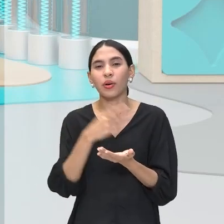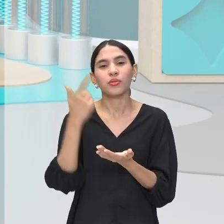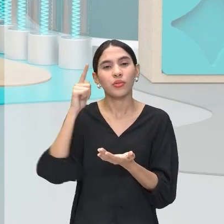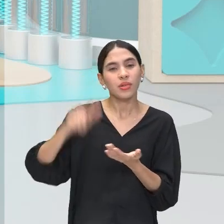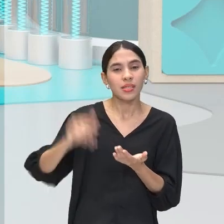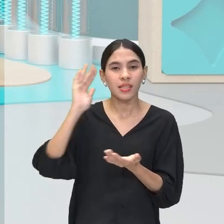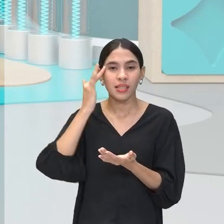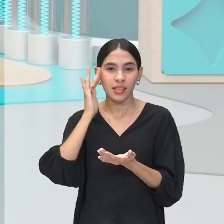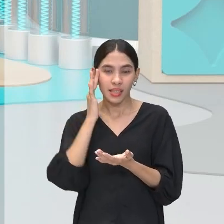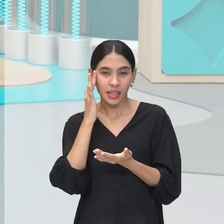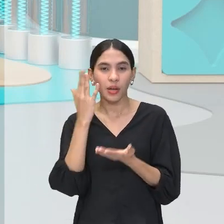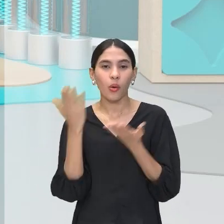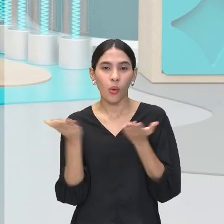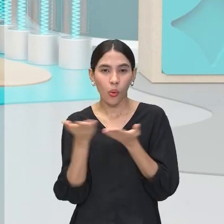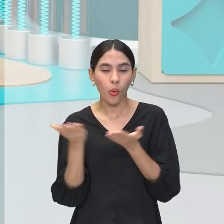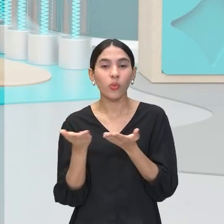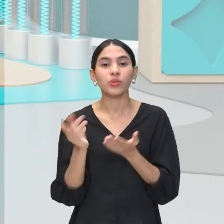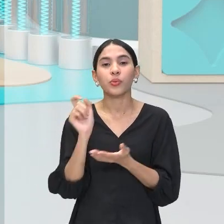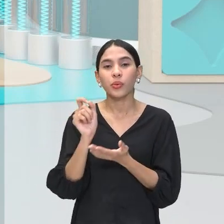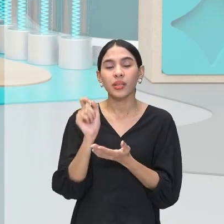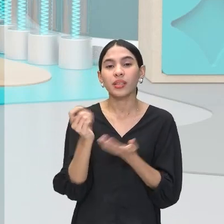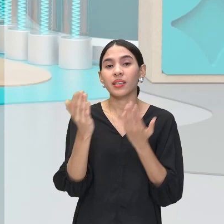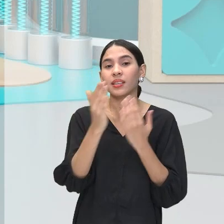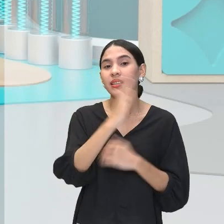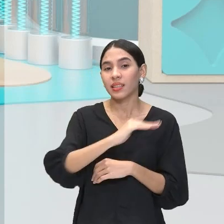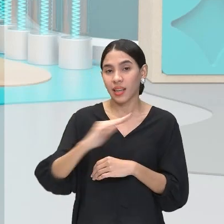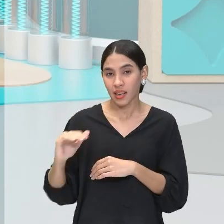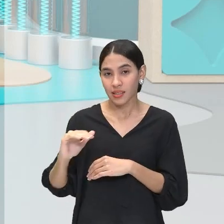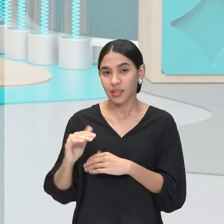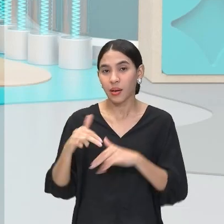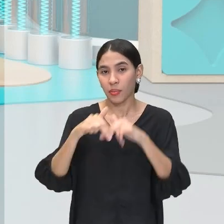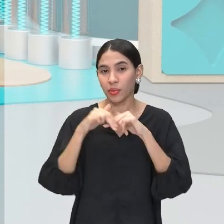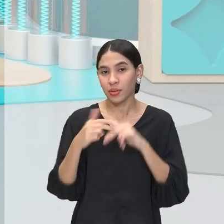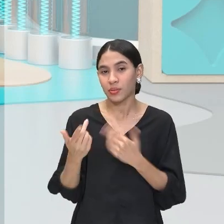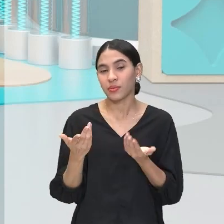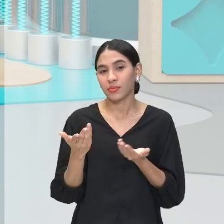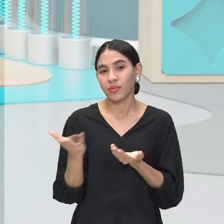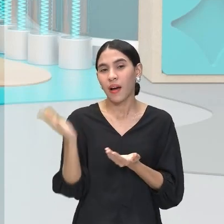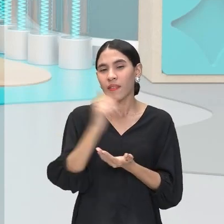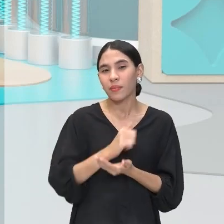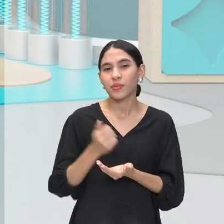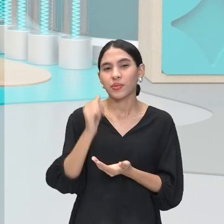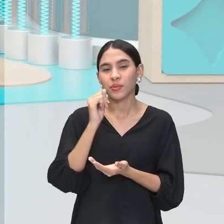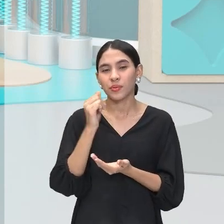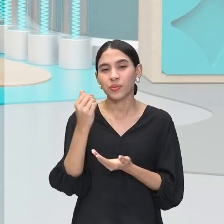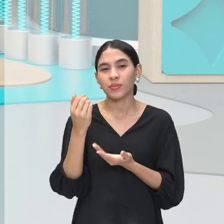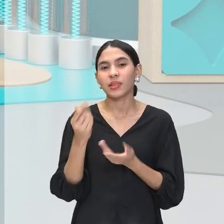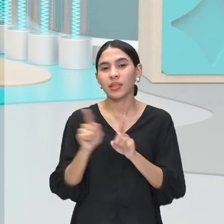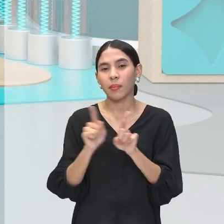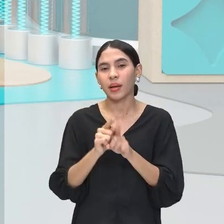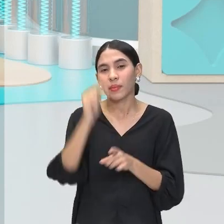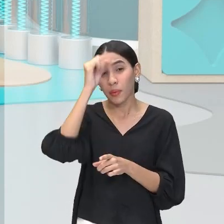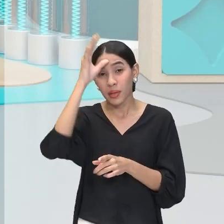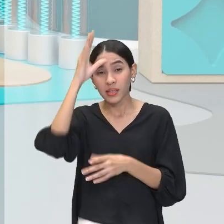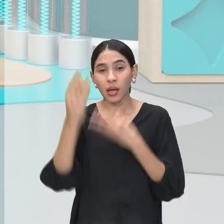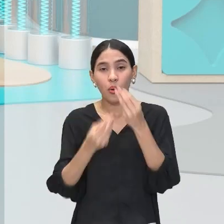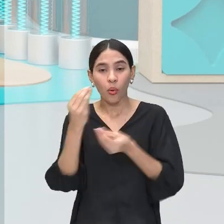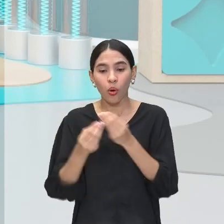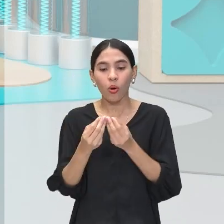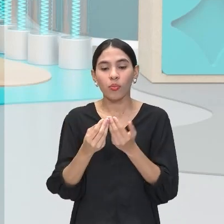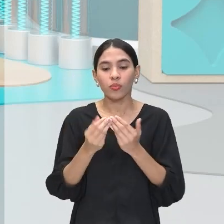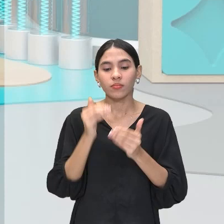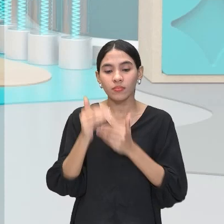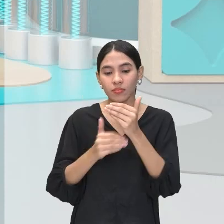do que se entende sobre ser criança. Por isso, vamos conhecer um pouco deste caminho que se fez